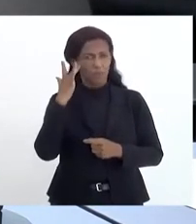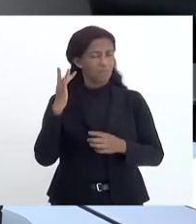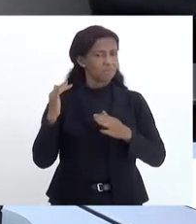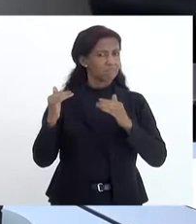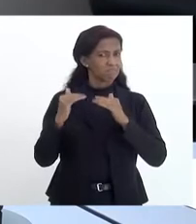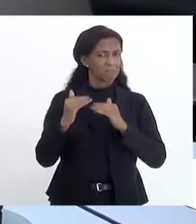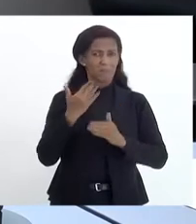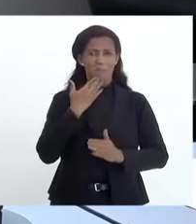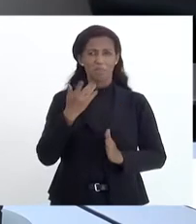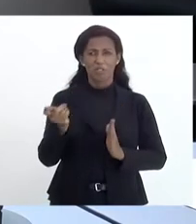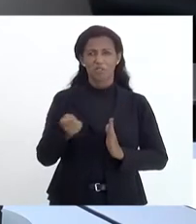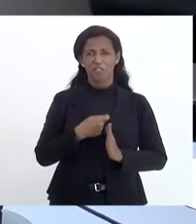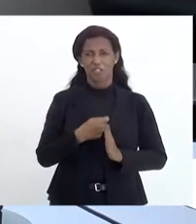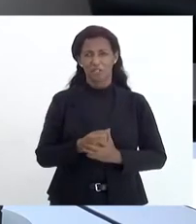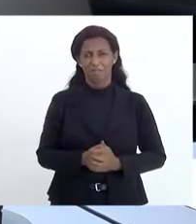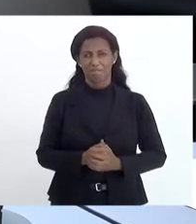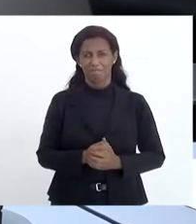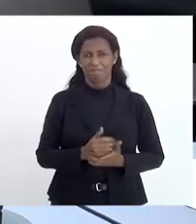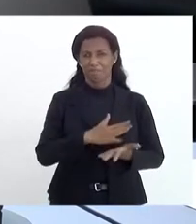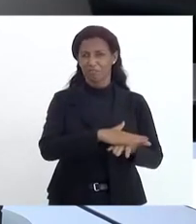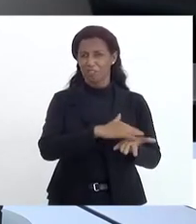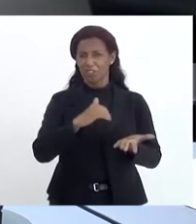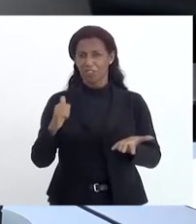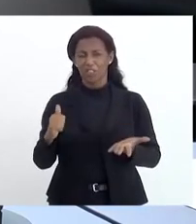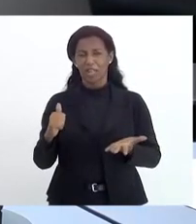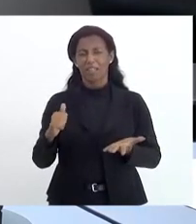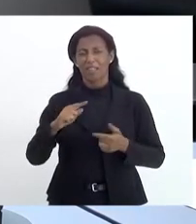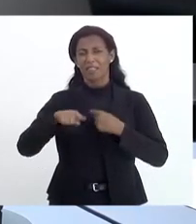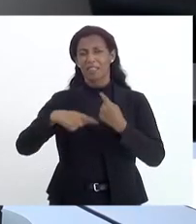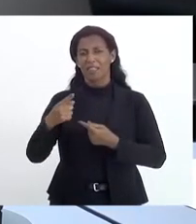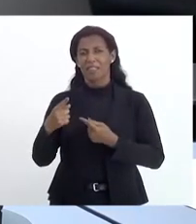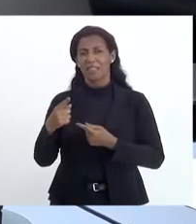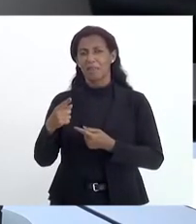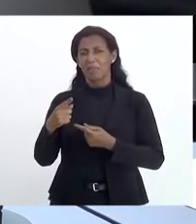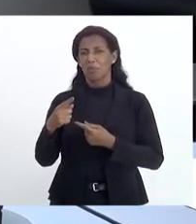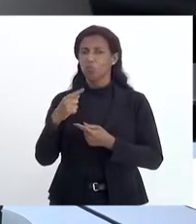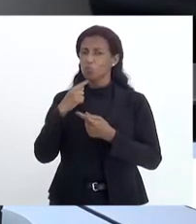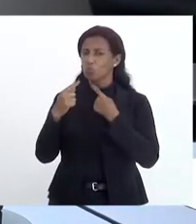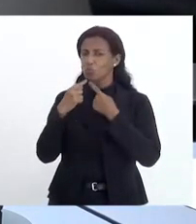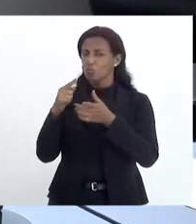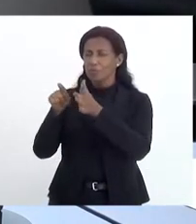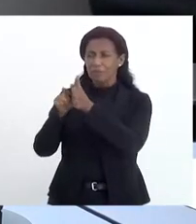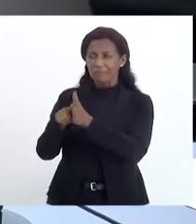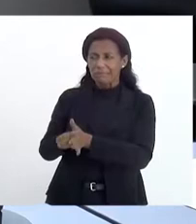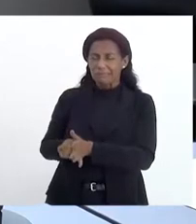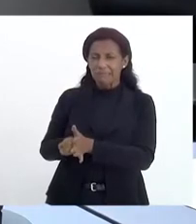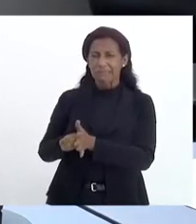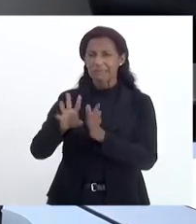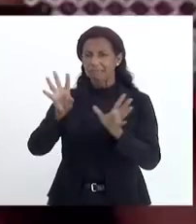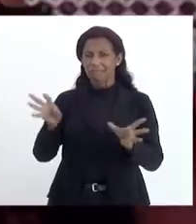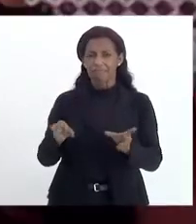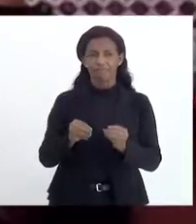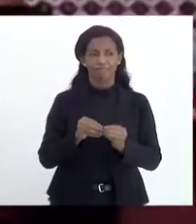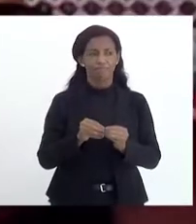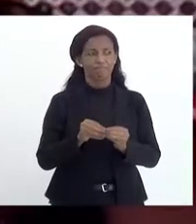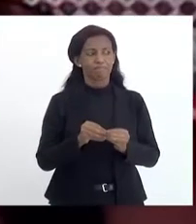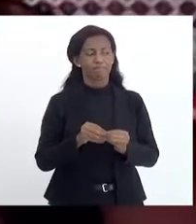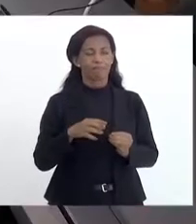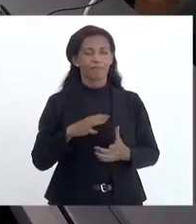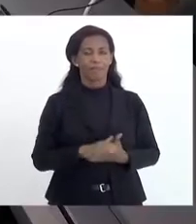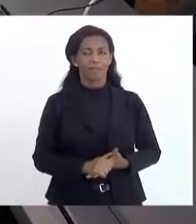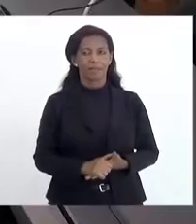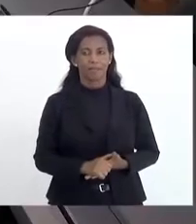gente pedir vista para tirar a dúvida. Deputado Luiz Paulo, eu acho que o cotejo é fundamental. Eu queria fazer mais uma